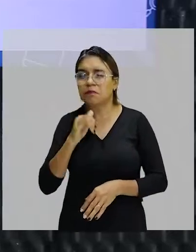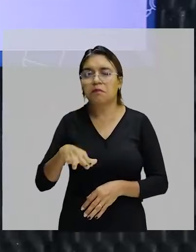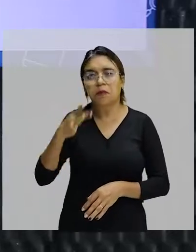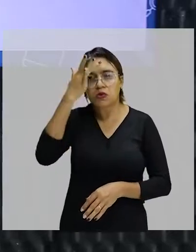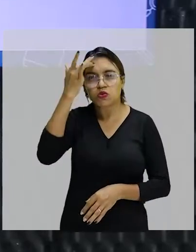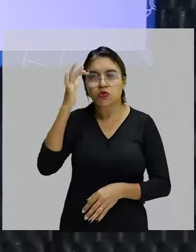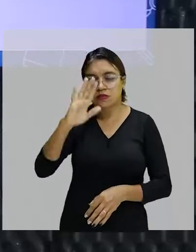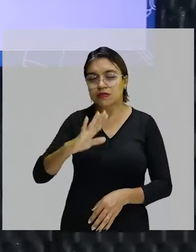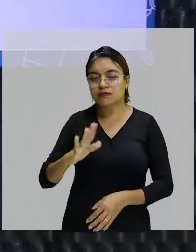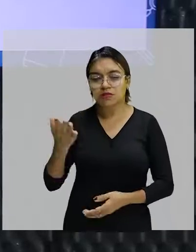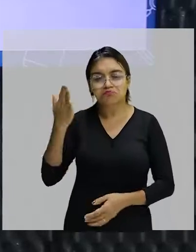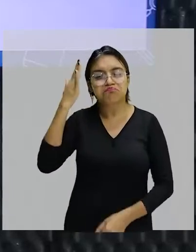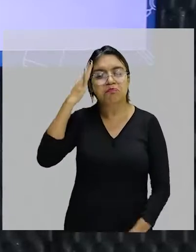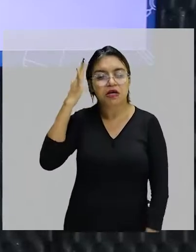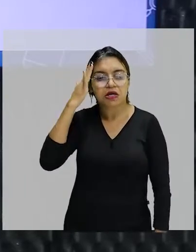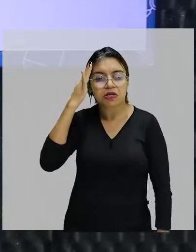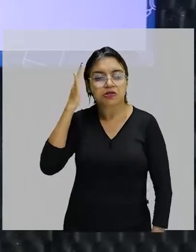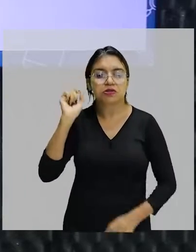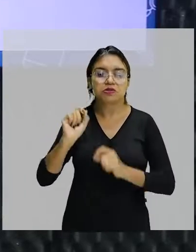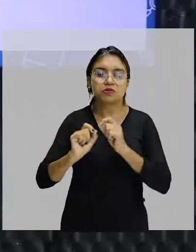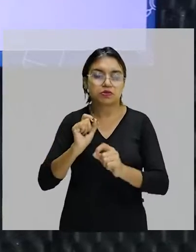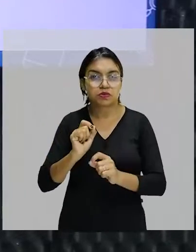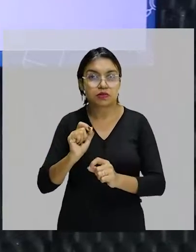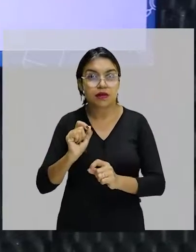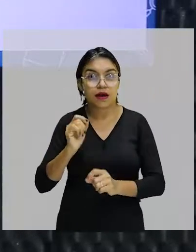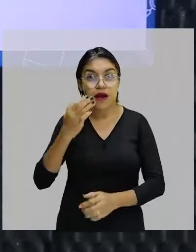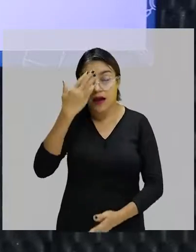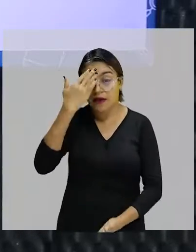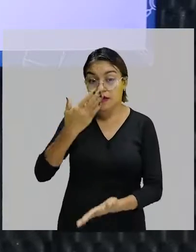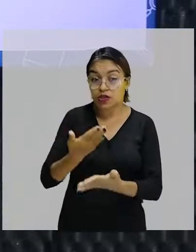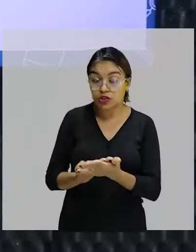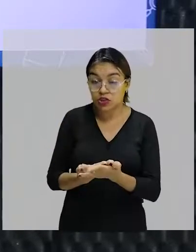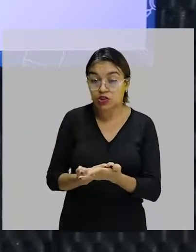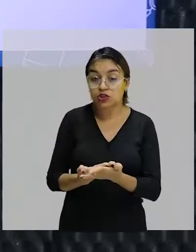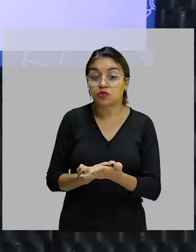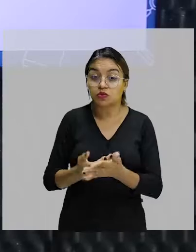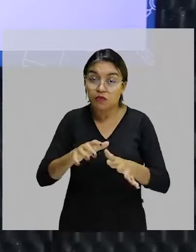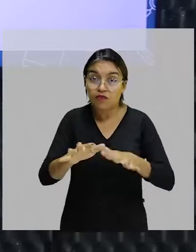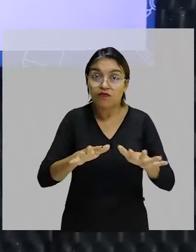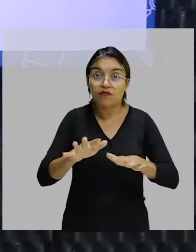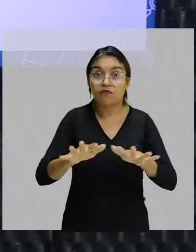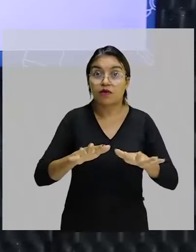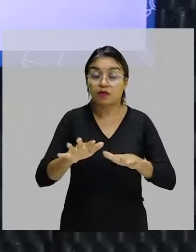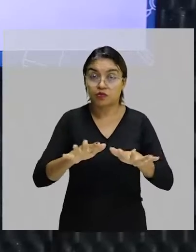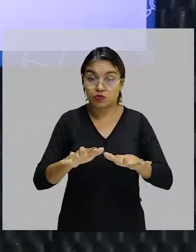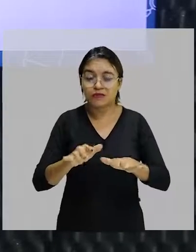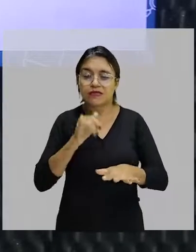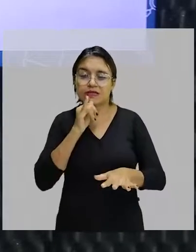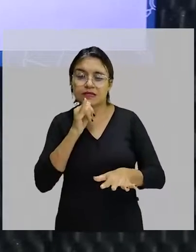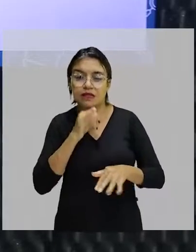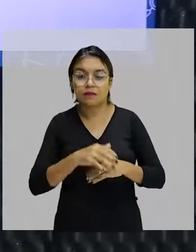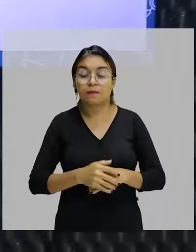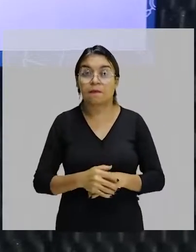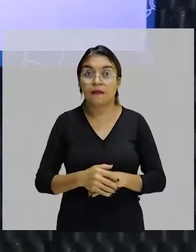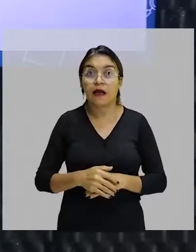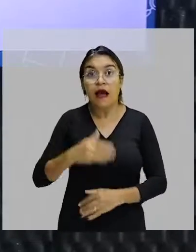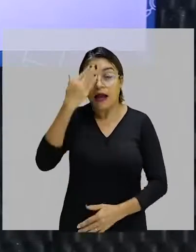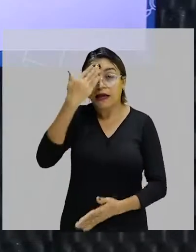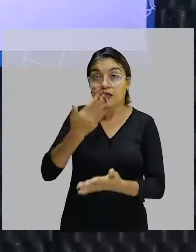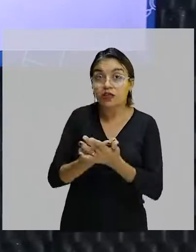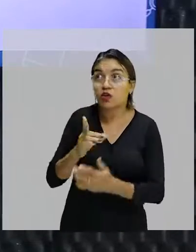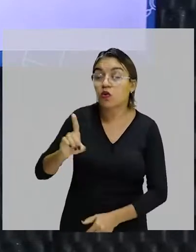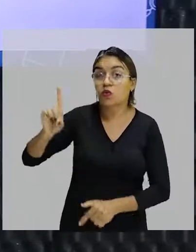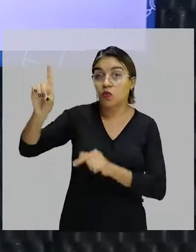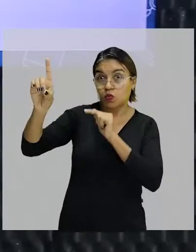eles acreditam em um Deus, God, que é judaico-cristão. Então, ele abrange essas